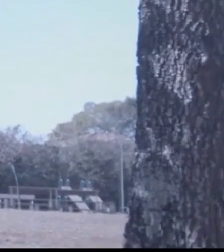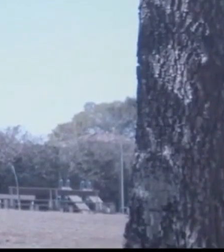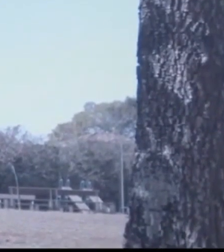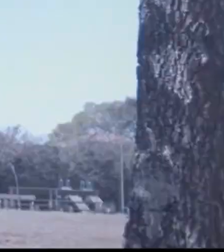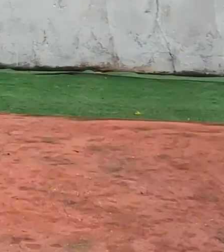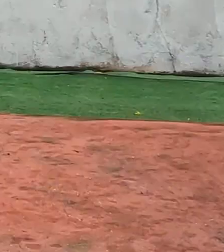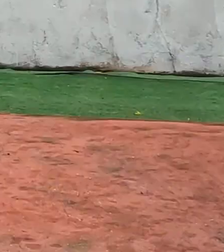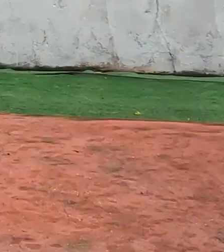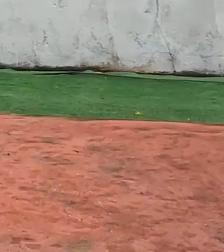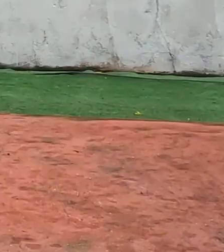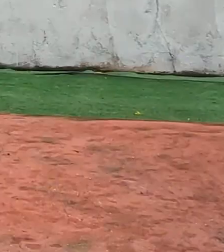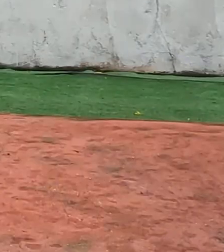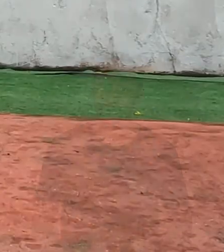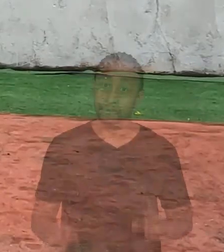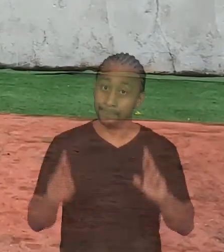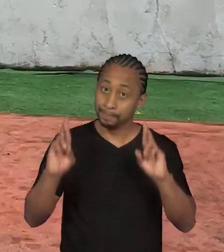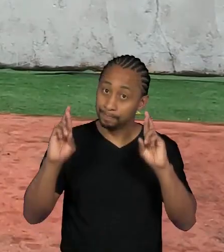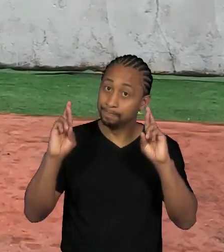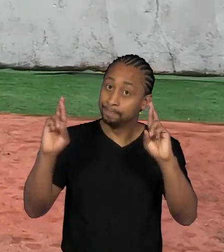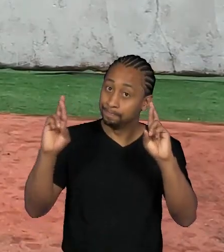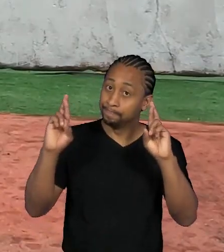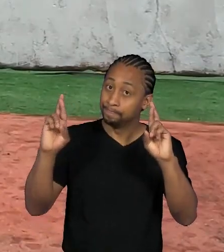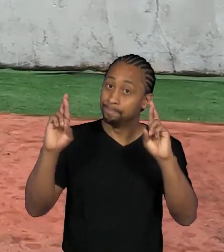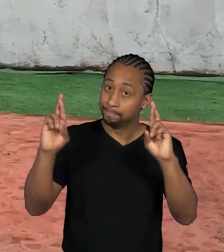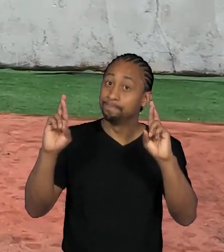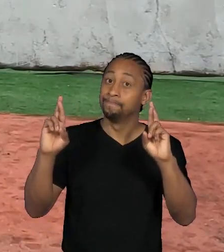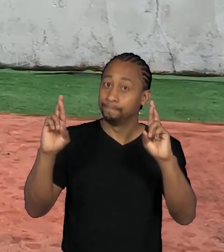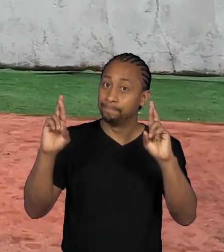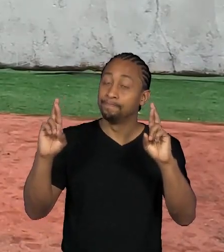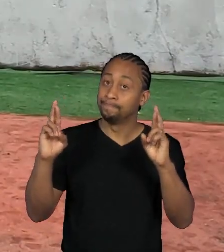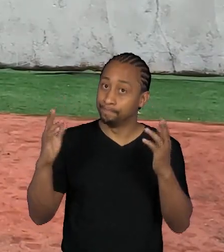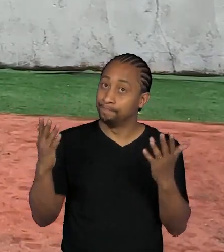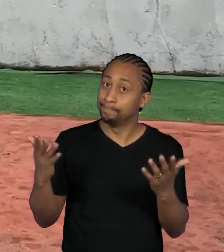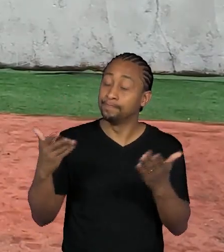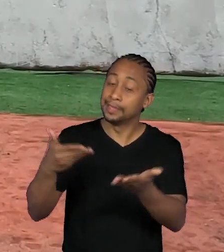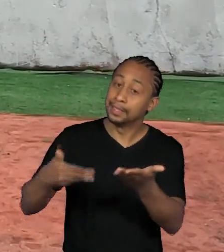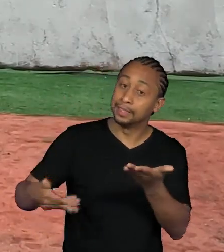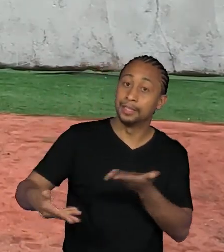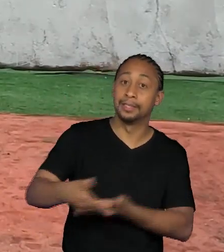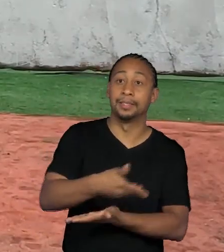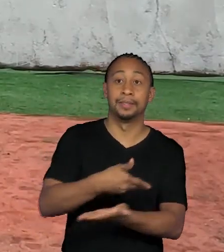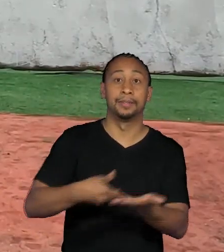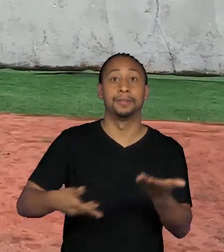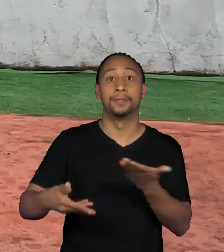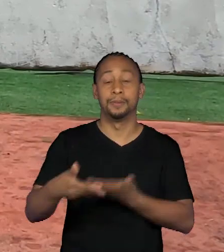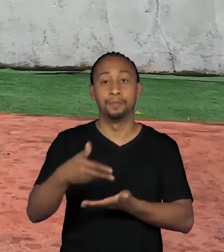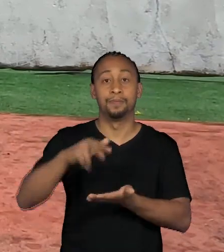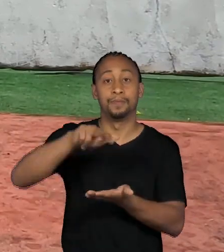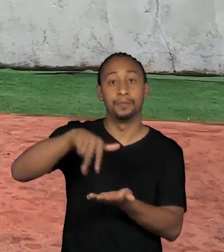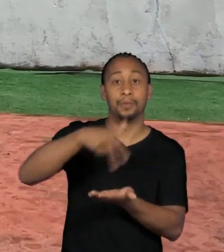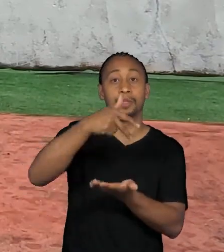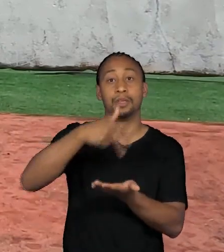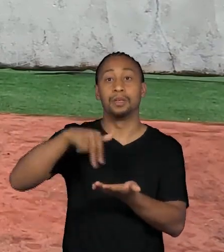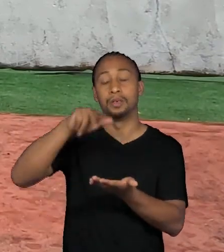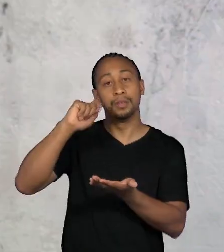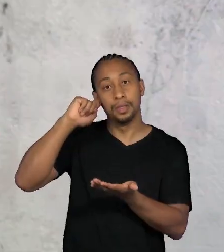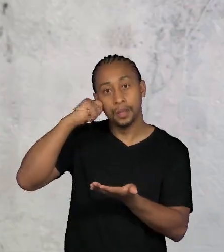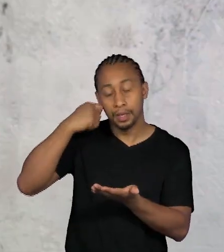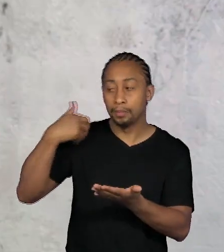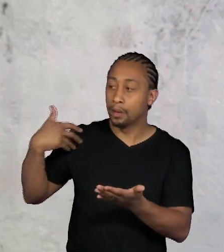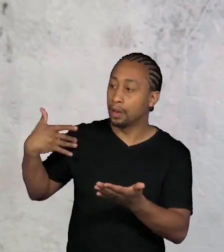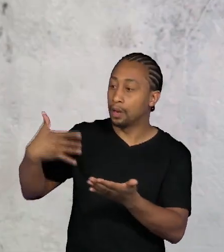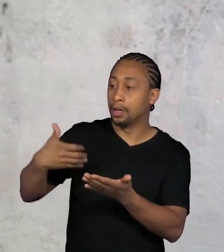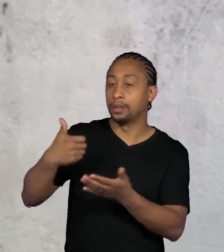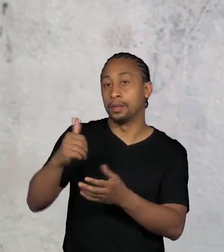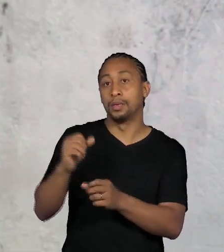Eu sou muito otimista com a relação do olhar da dança negra nos últimos 10 anos. As